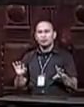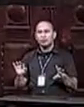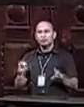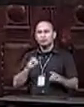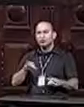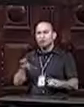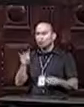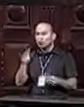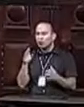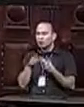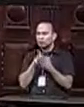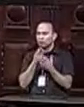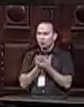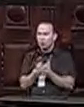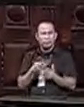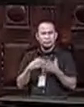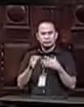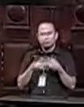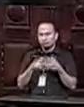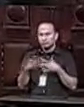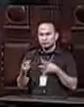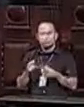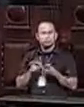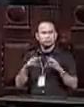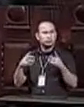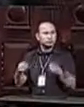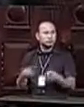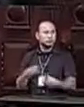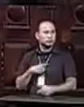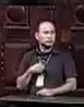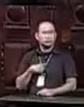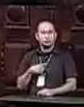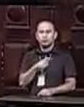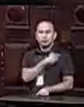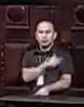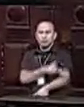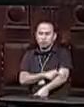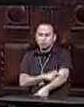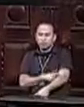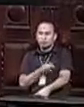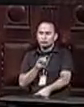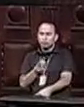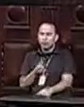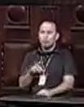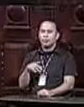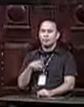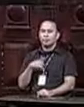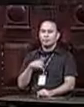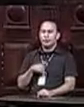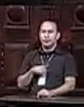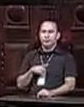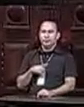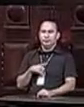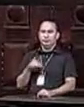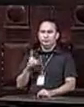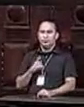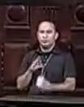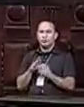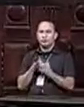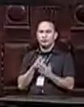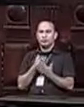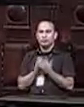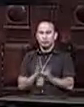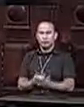Quem interpreta o que consta na Constituição como sendo sinônimo de direito à educação apenas o direito à escola, interpreta de maneira